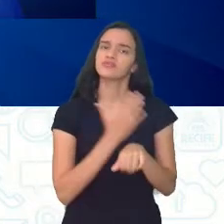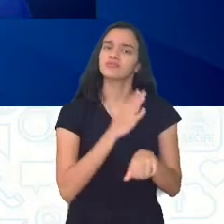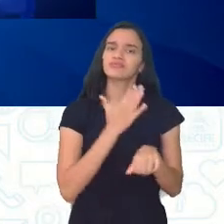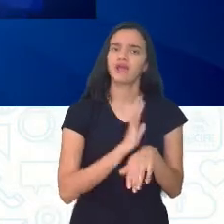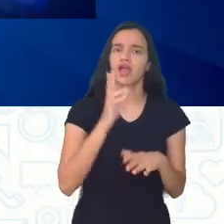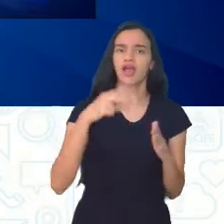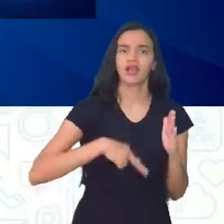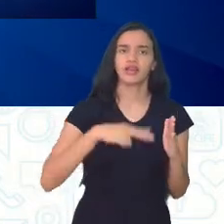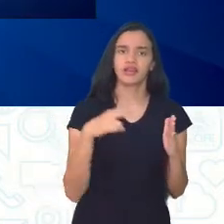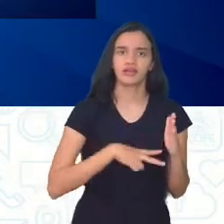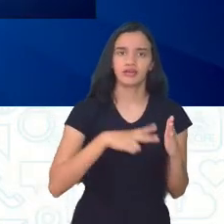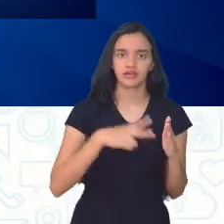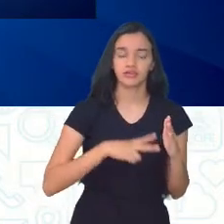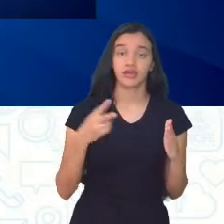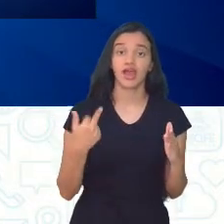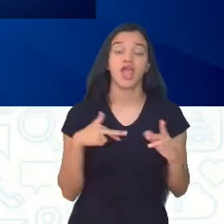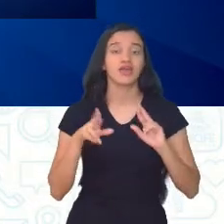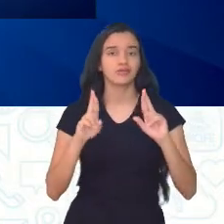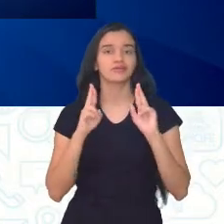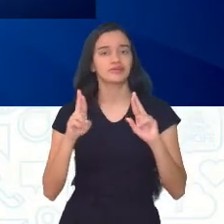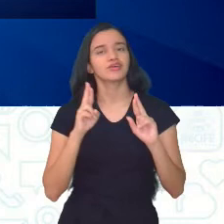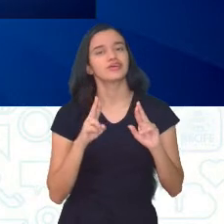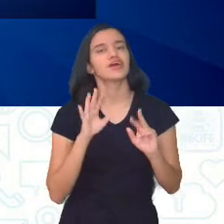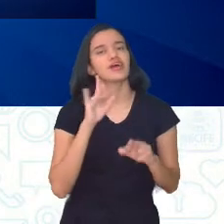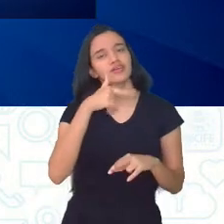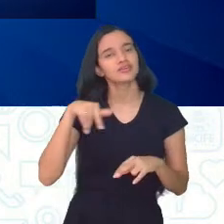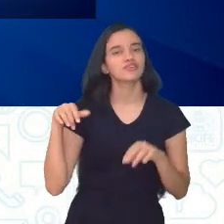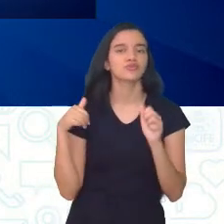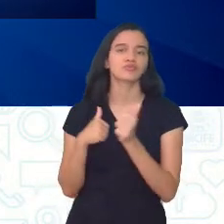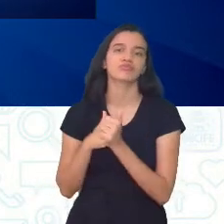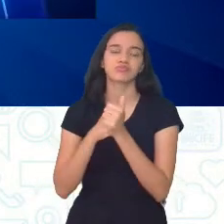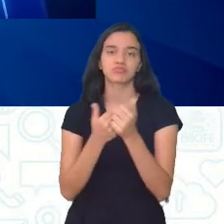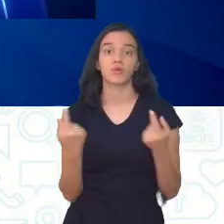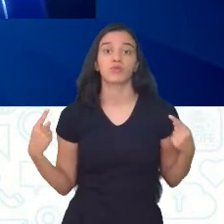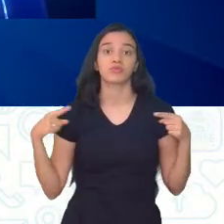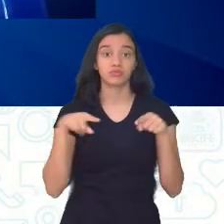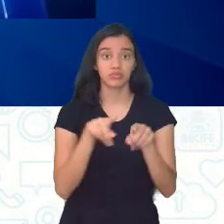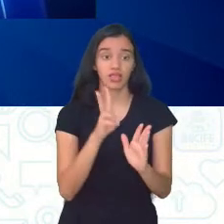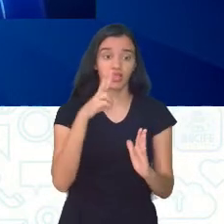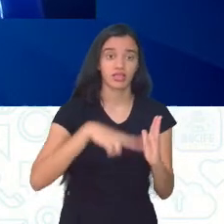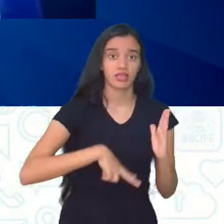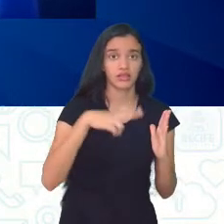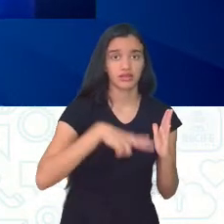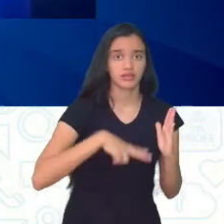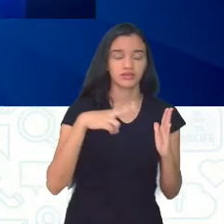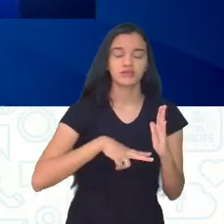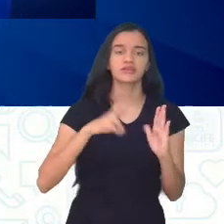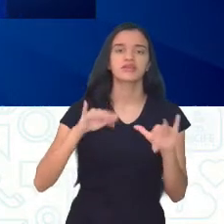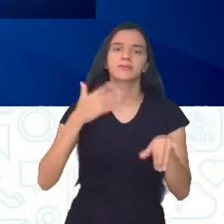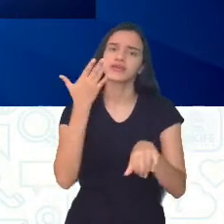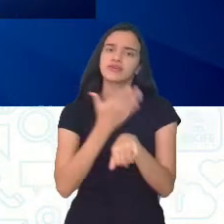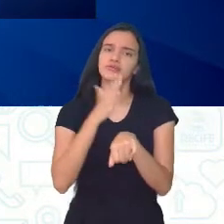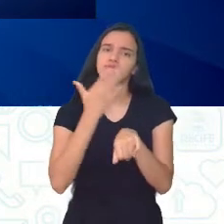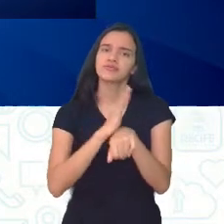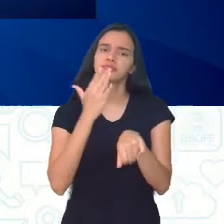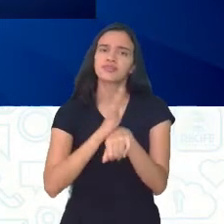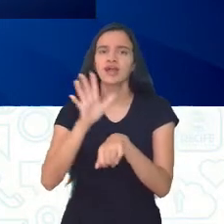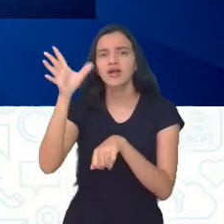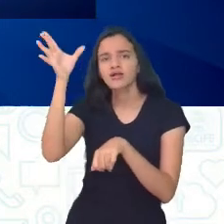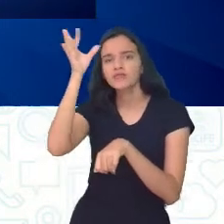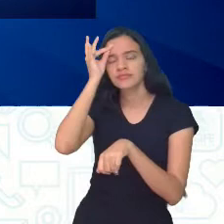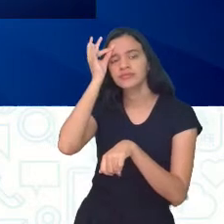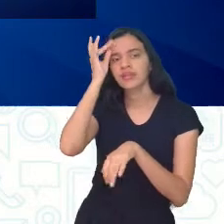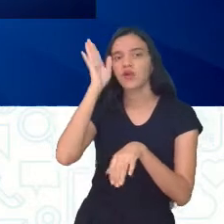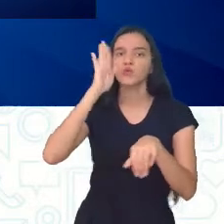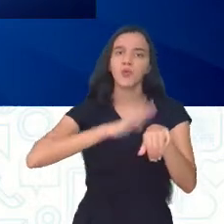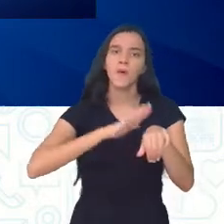aí a leitura. Eu espero que vocês estejam me acompanhando também aí na leitura e exercitando essa memória